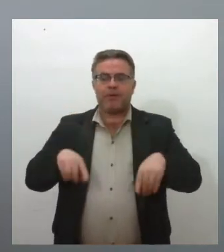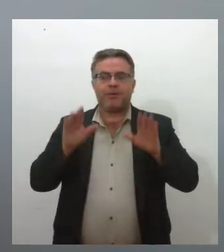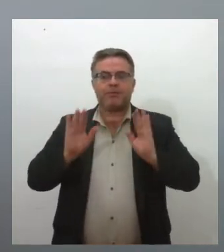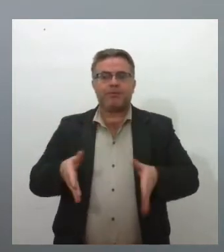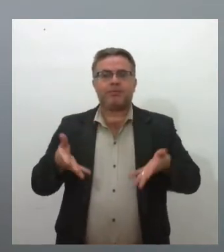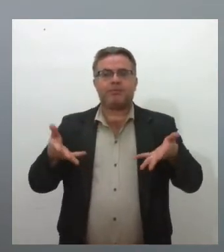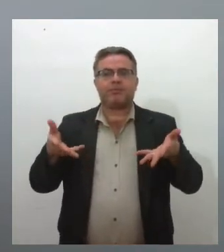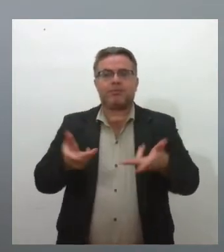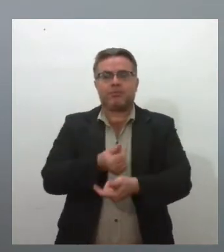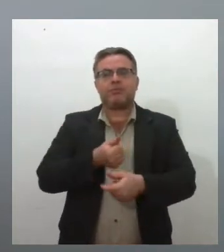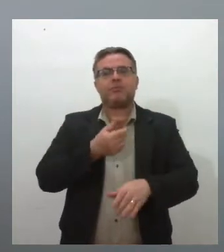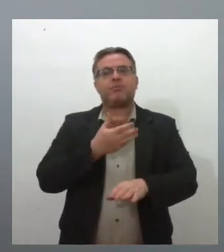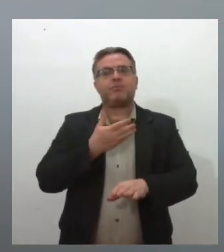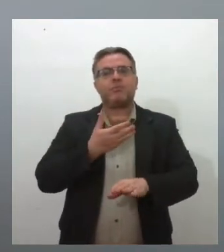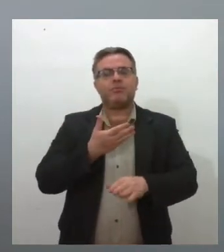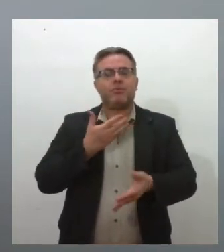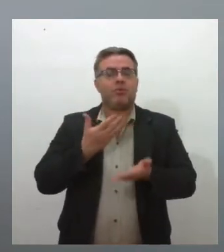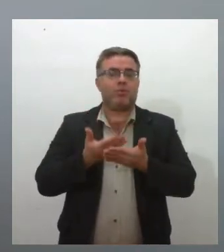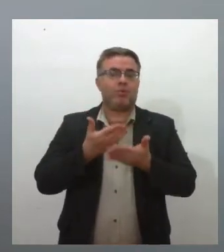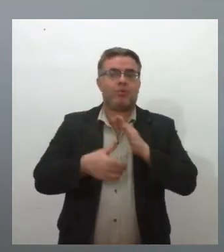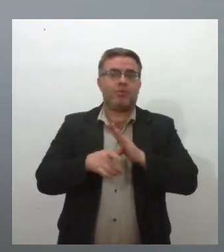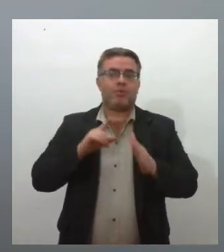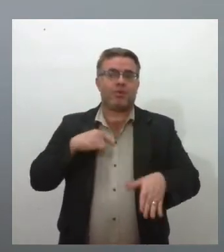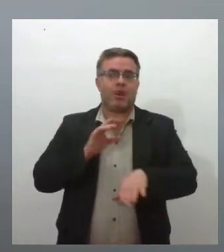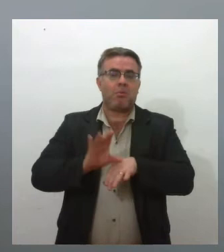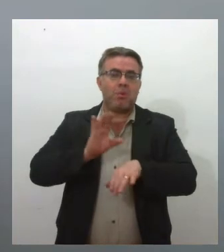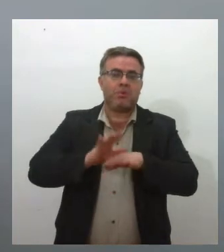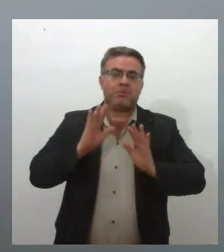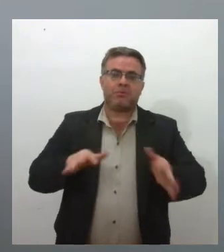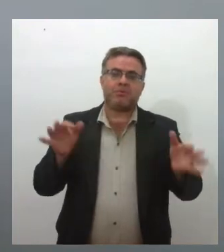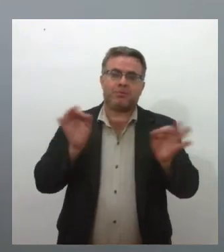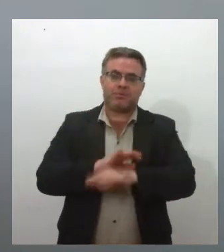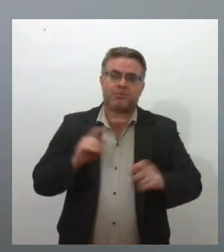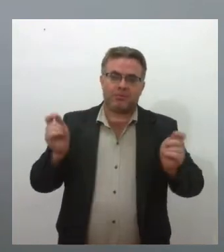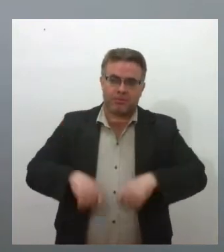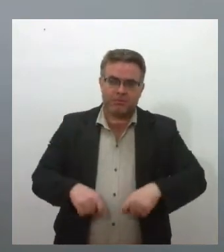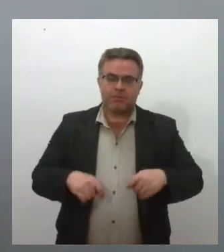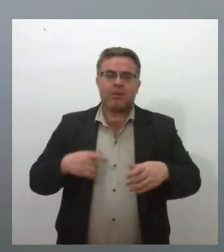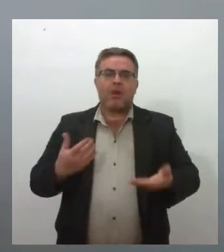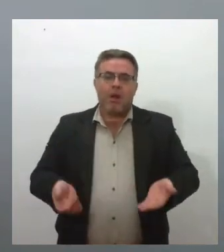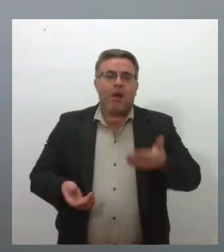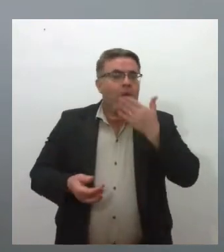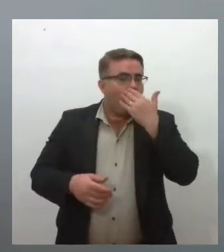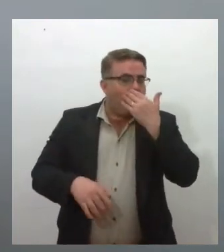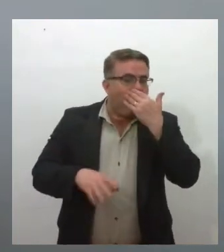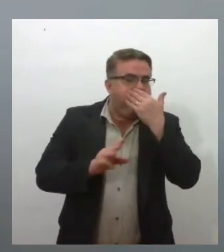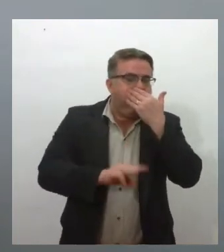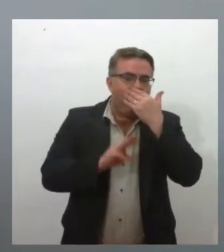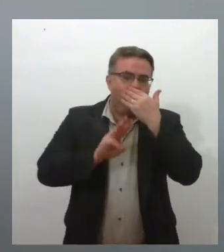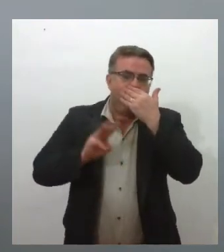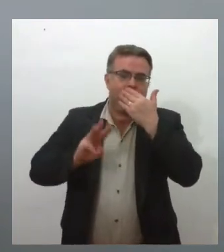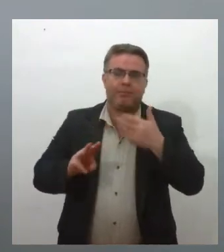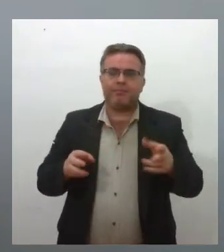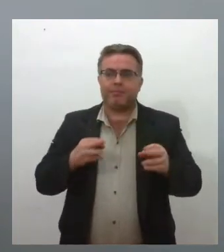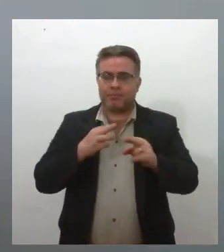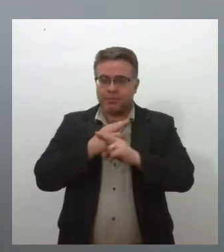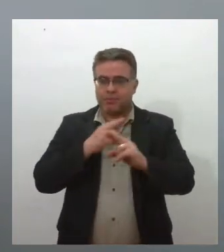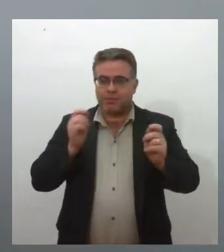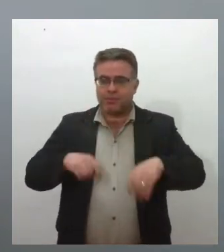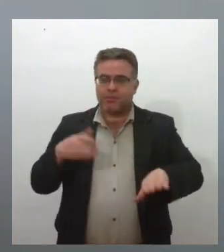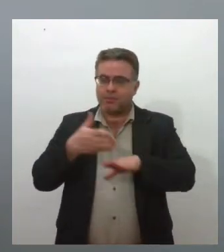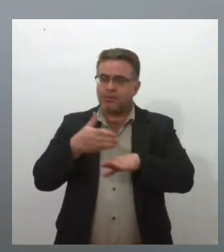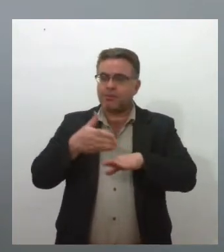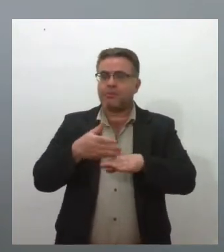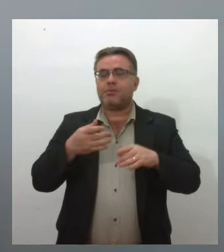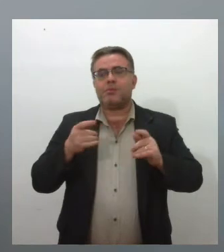para todo tipo de atendimento que puder ser prestado no site da Receita, no portal ECAC. Esse atendimento será prestado